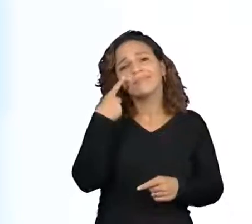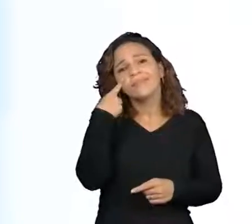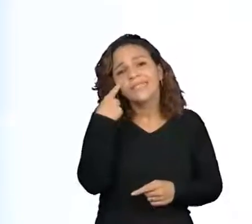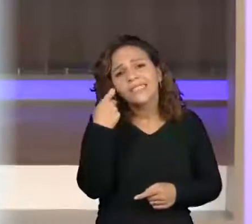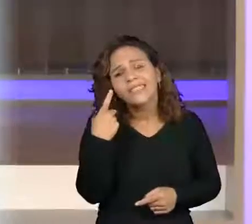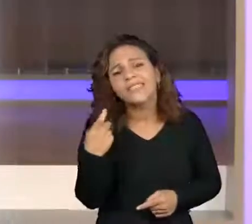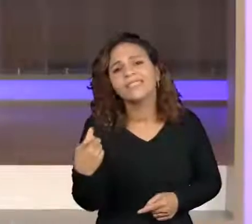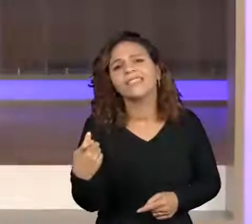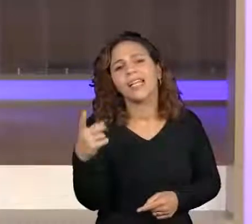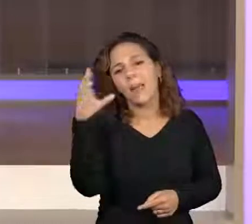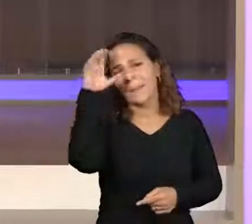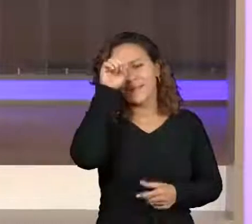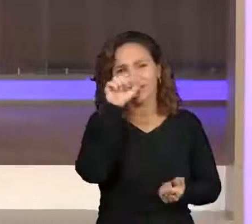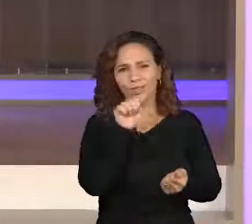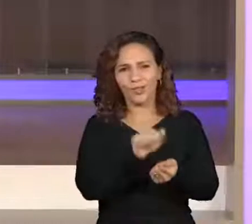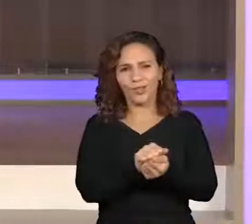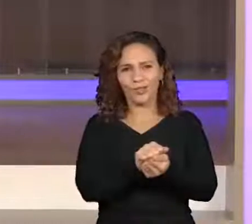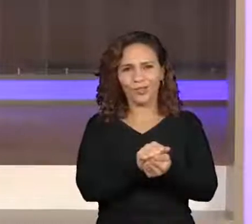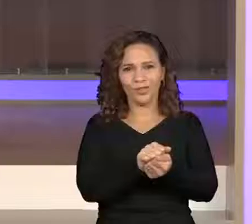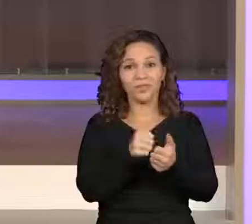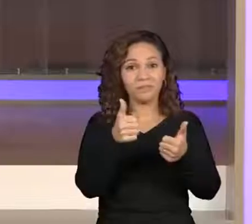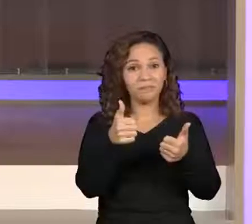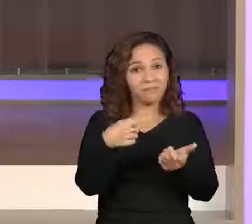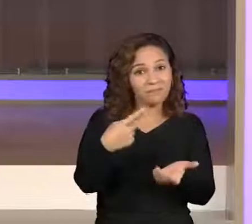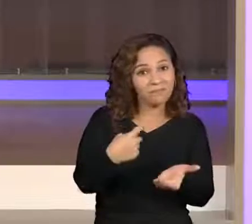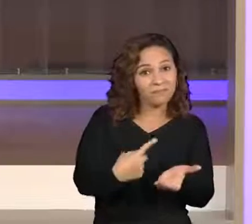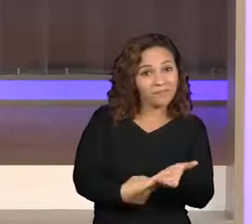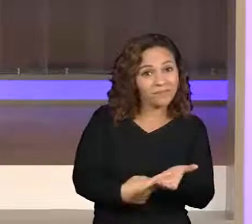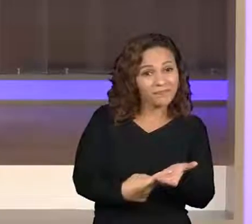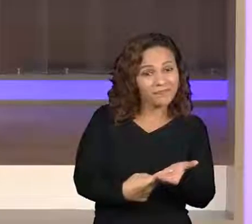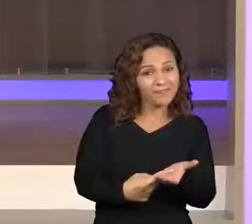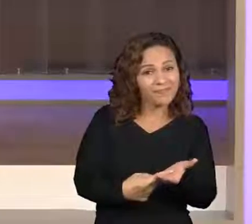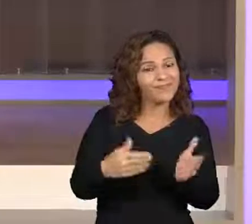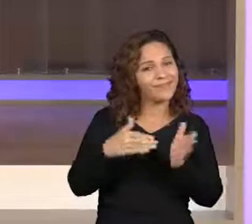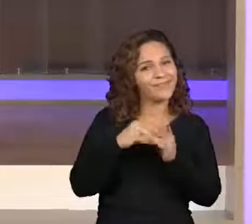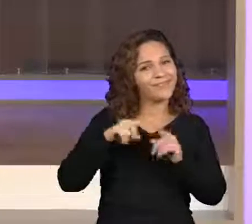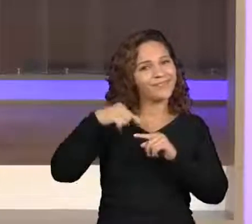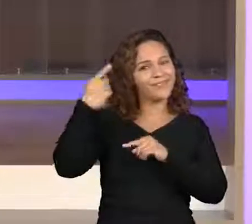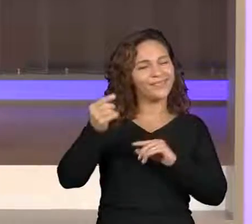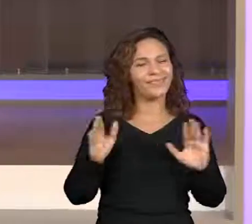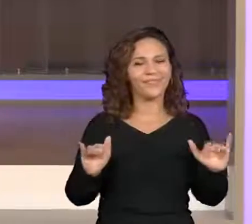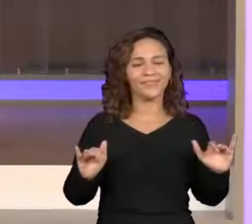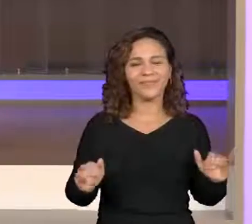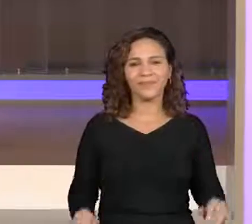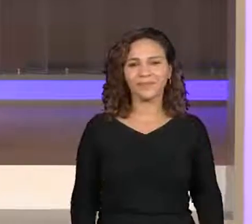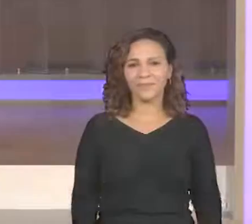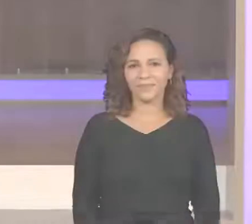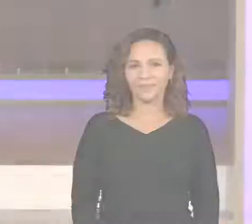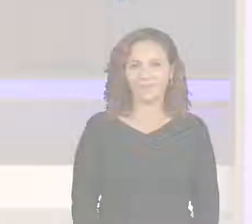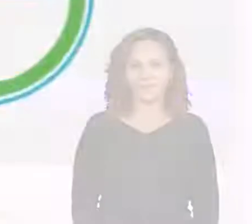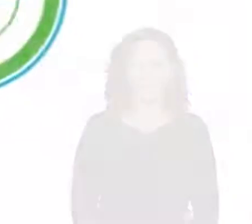e vamos aprender juntinhos. Conto com vocês nas próximas aulas e até mais, galera. Tchau, tchau.